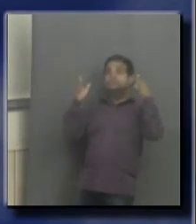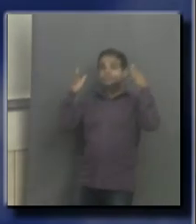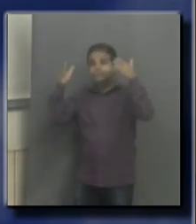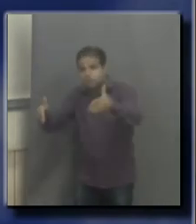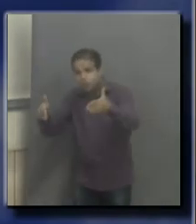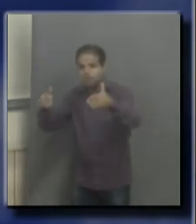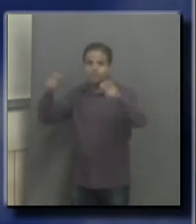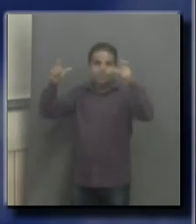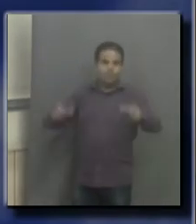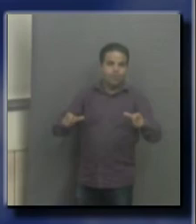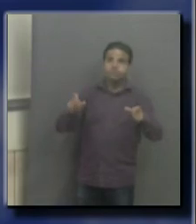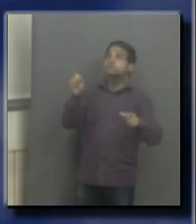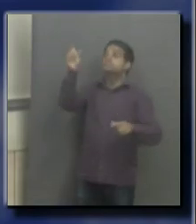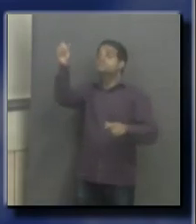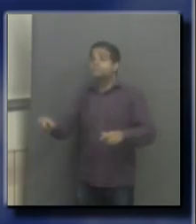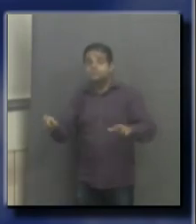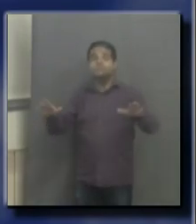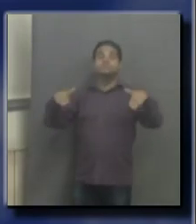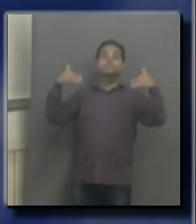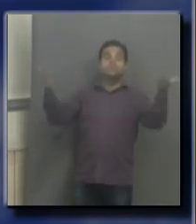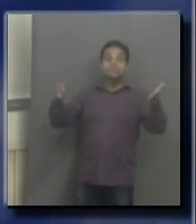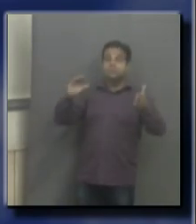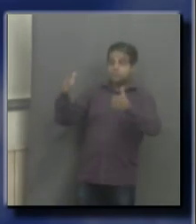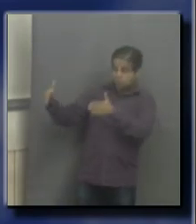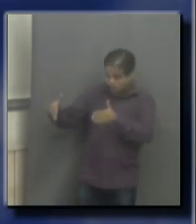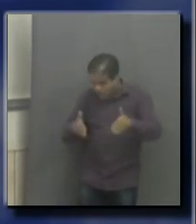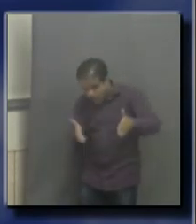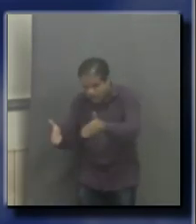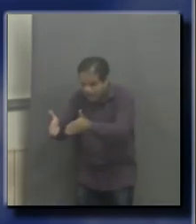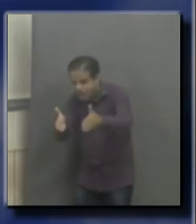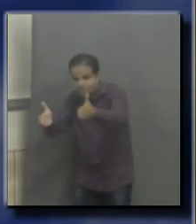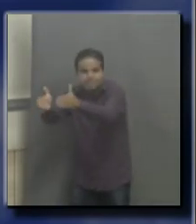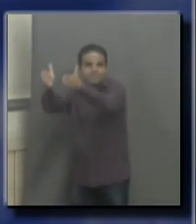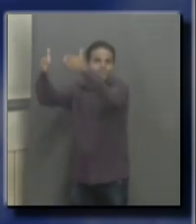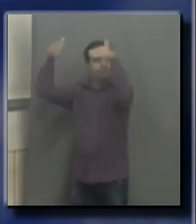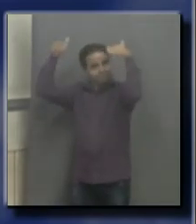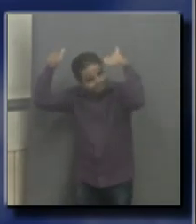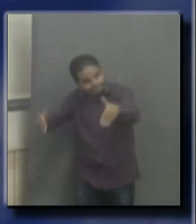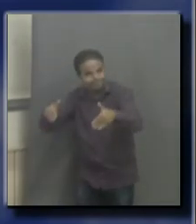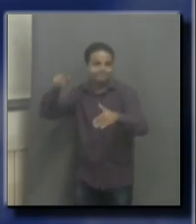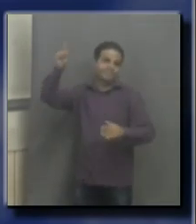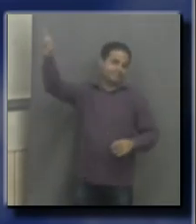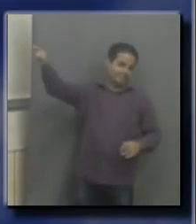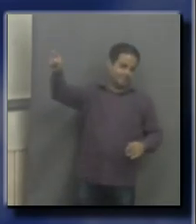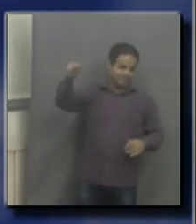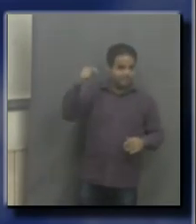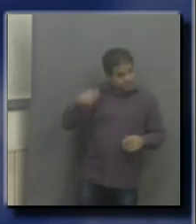do perfil do egresso, mas o caminho para se chegar até lá.